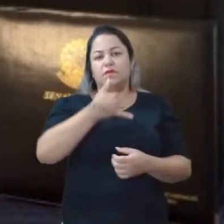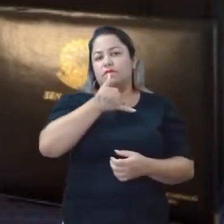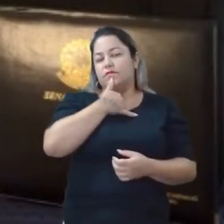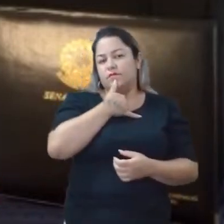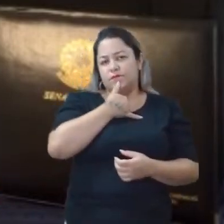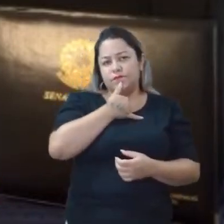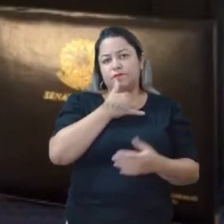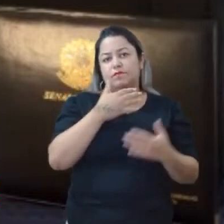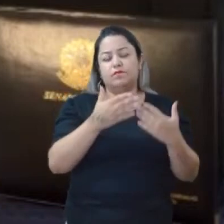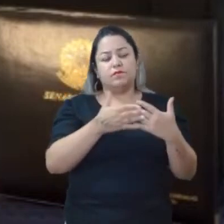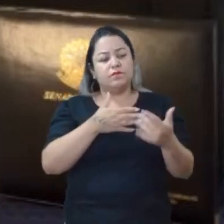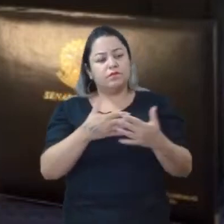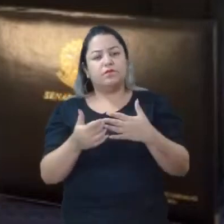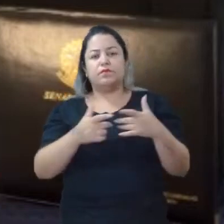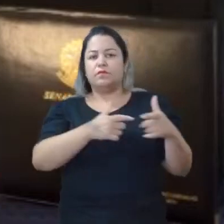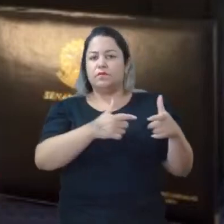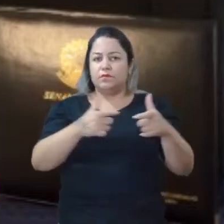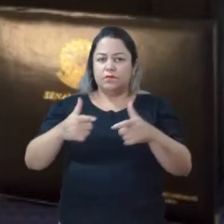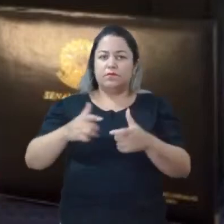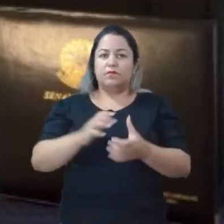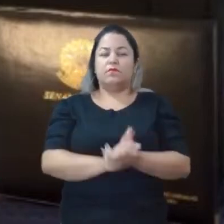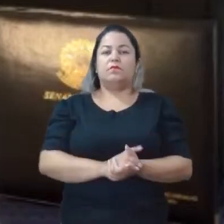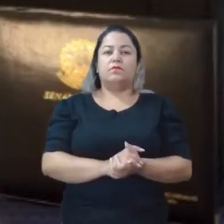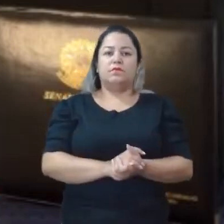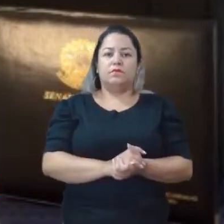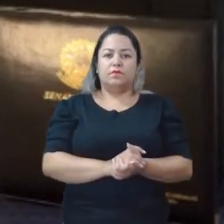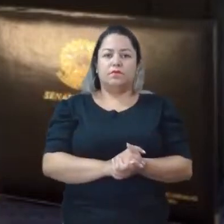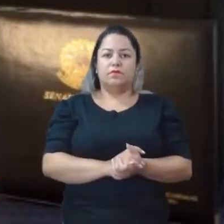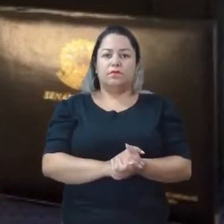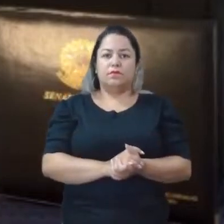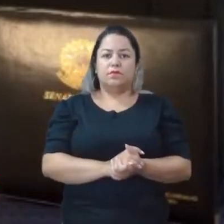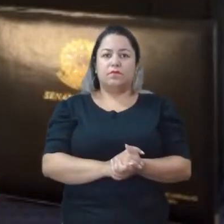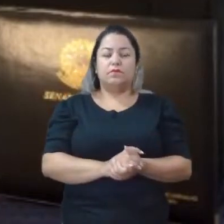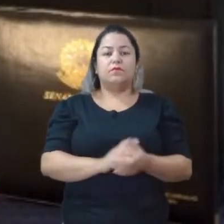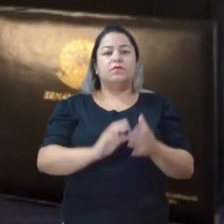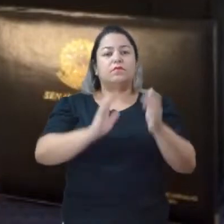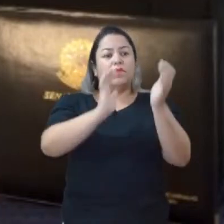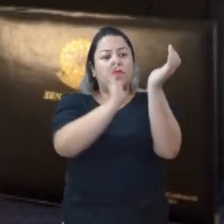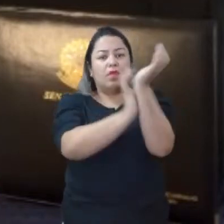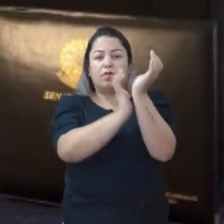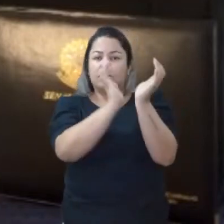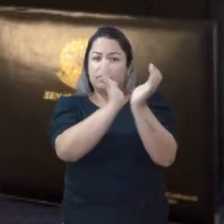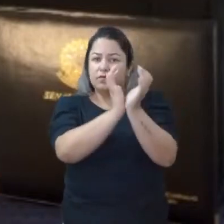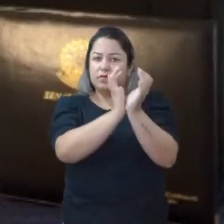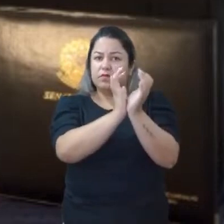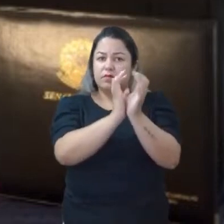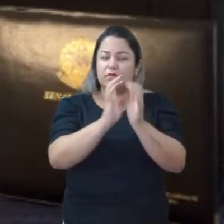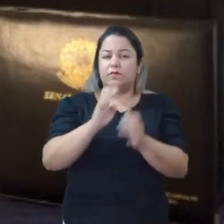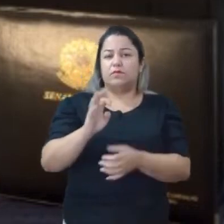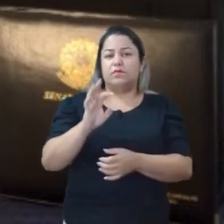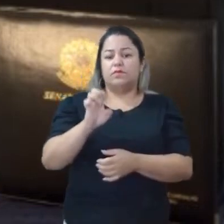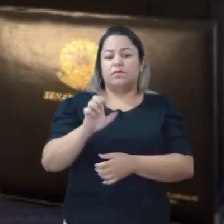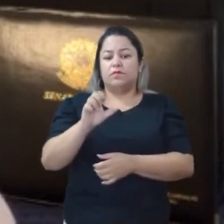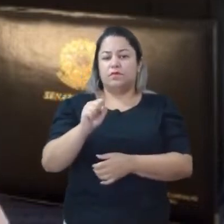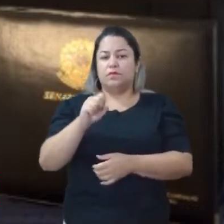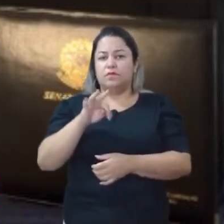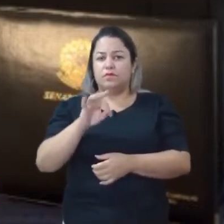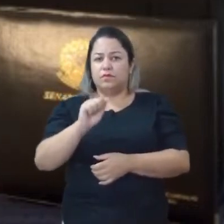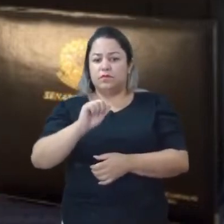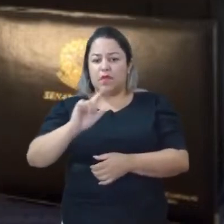de determinados setores da burocracia estatal que se coloca